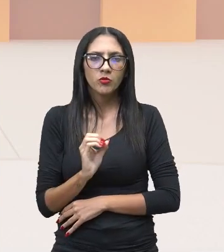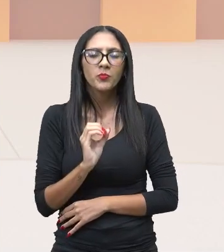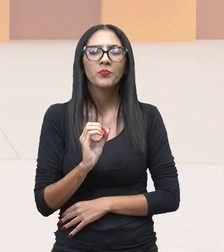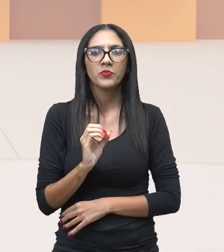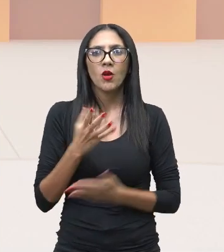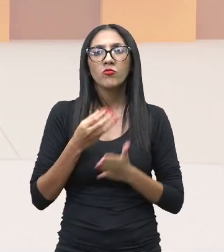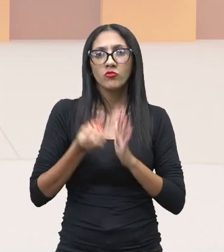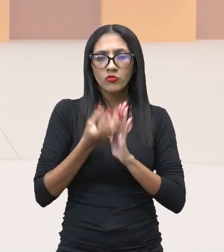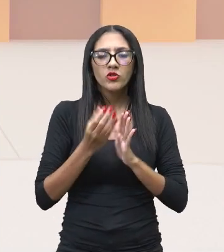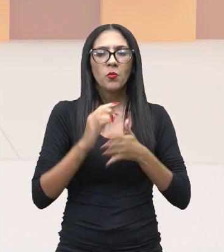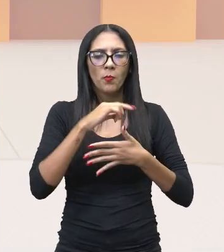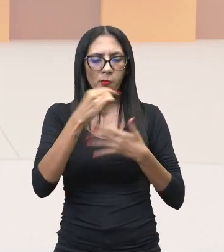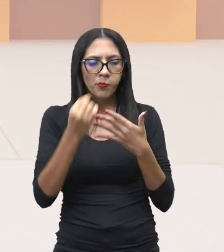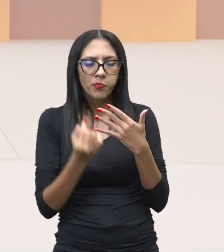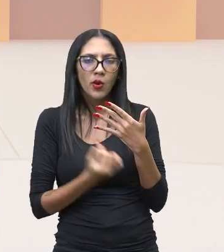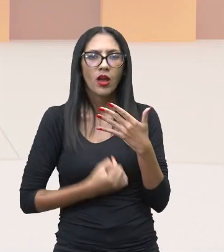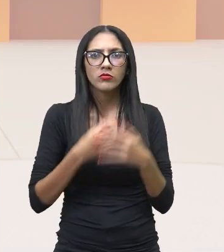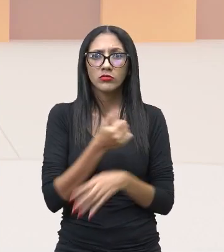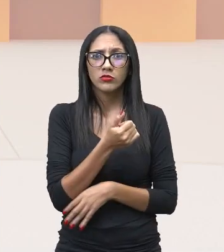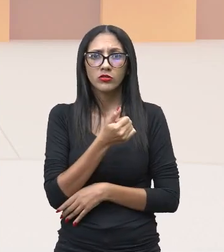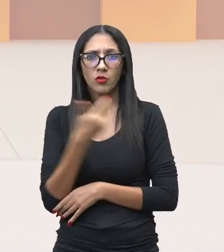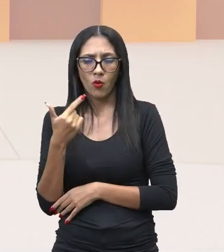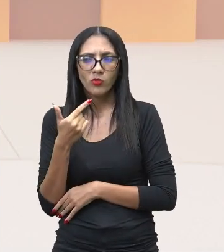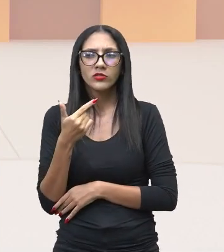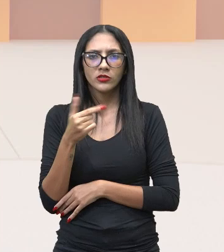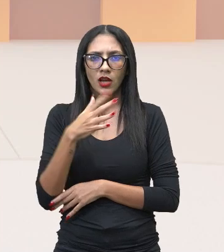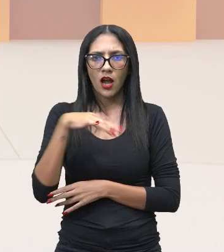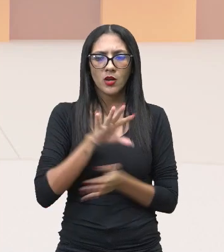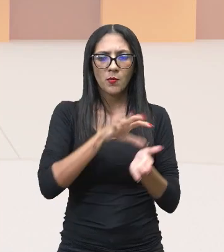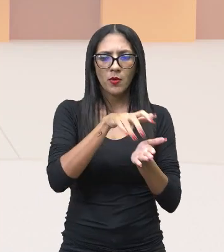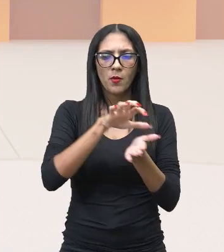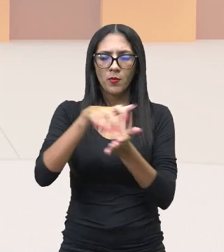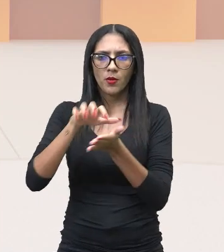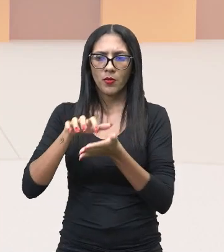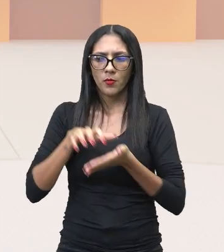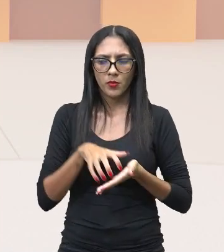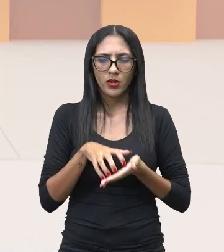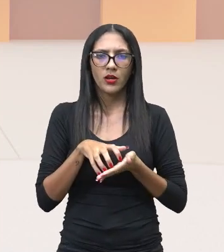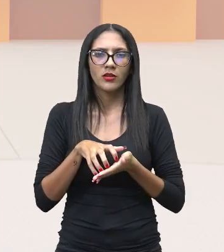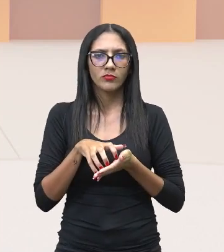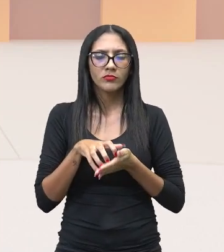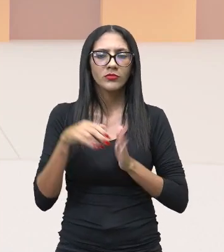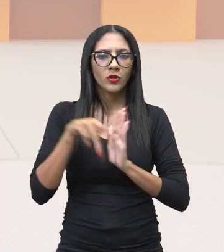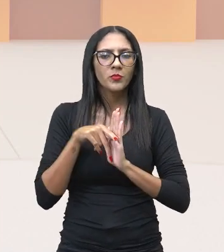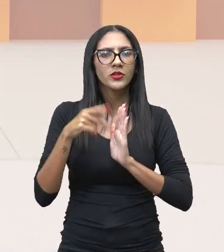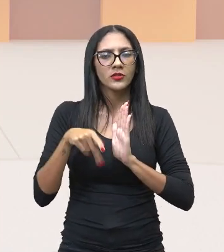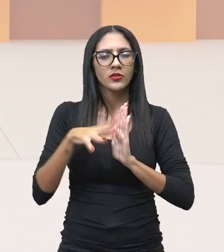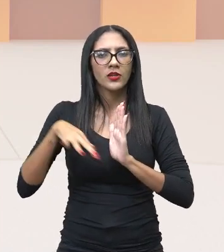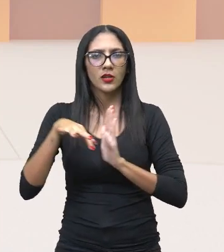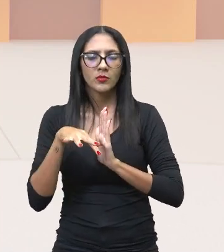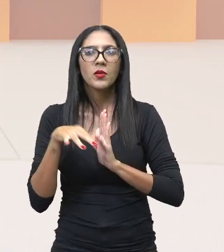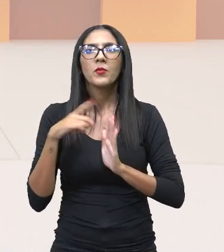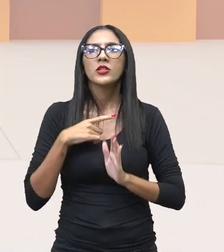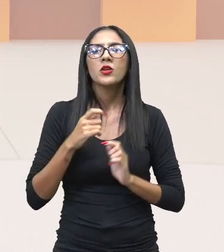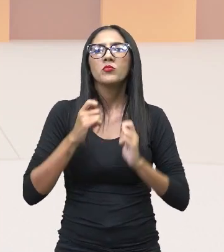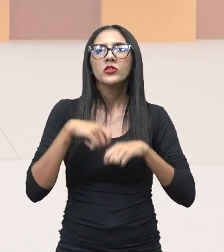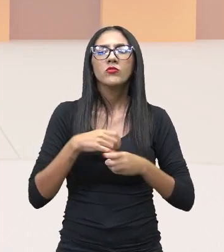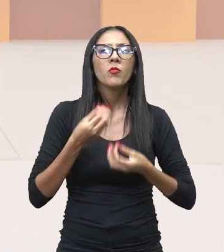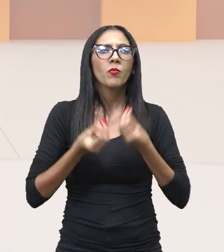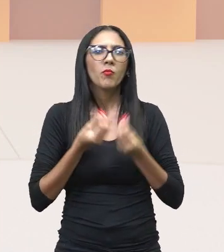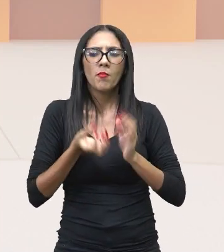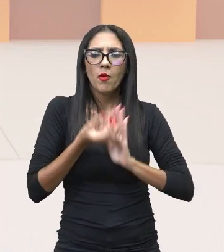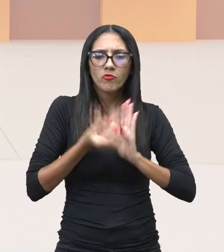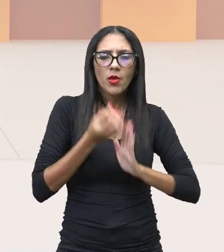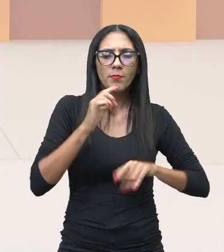12 áreas ali, né, espalhadas pela Amazônia, né, e justamente para tentar fazer a produção de madeira nessas